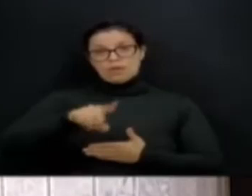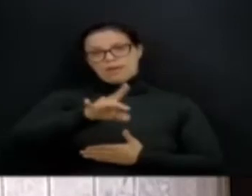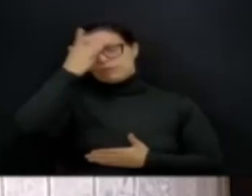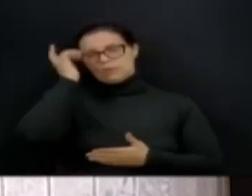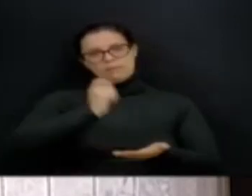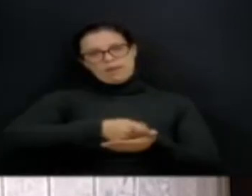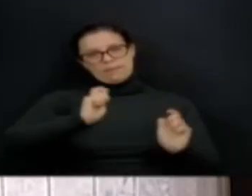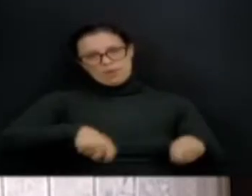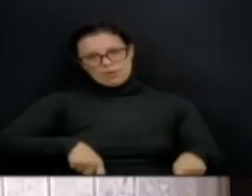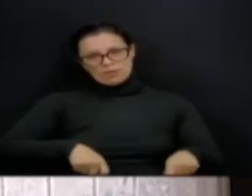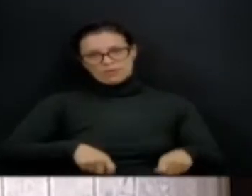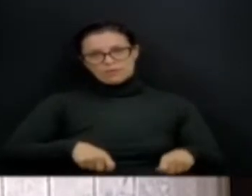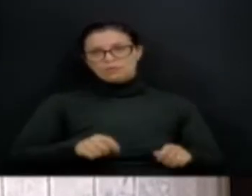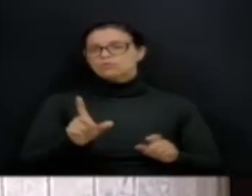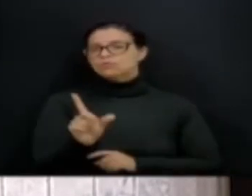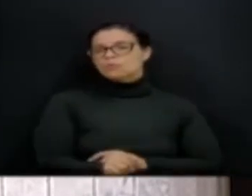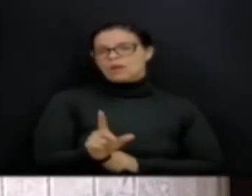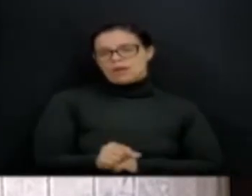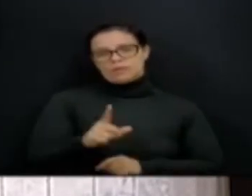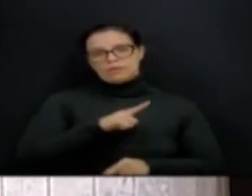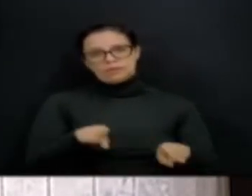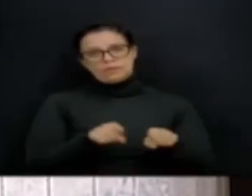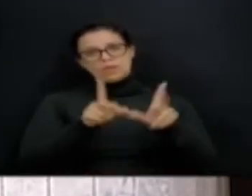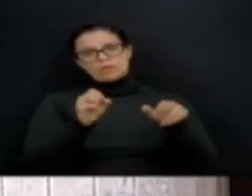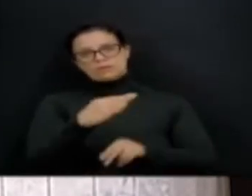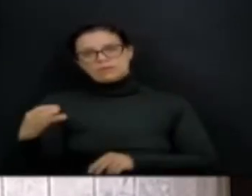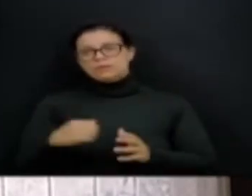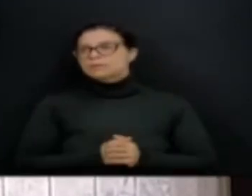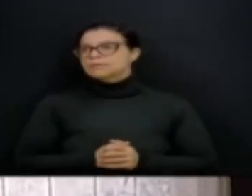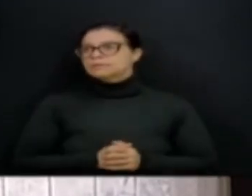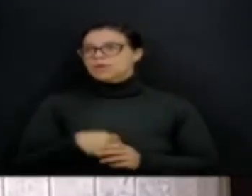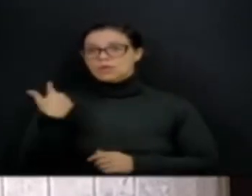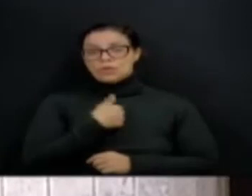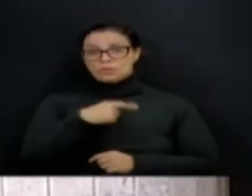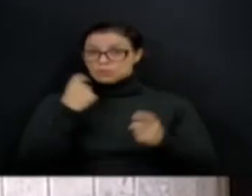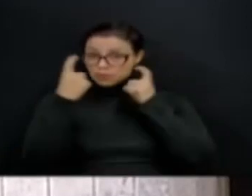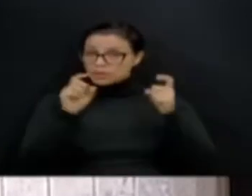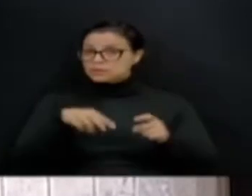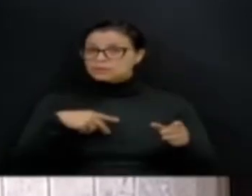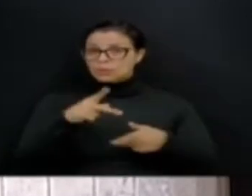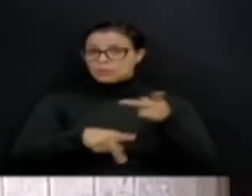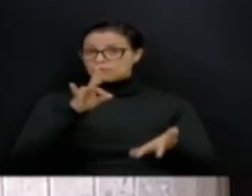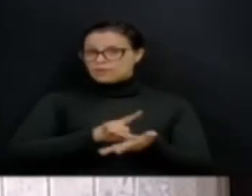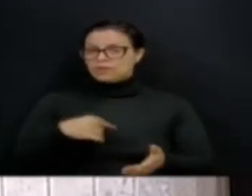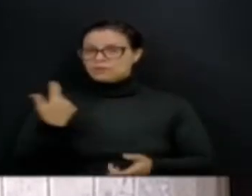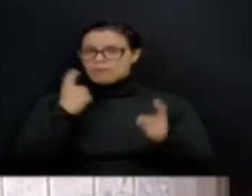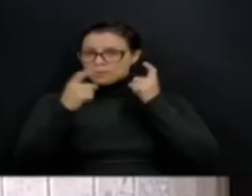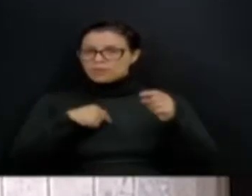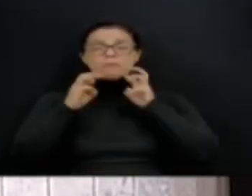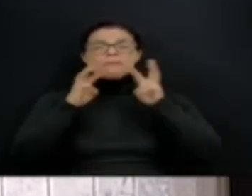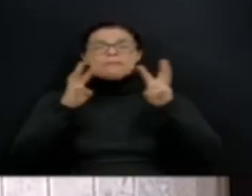do povo paranaense, num preço acessível como é em Santa Catarina. Nós temos preocupação com o povo de verdade, não só